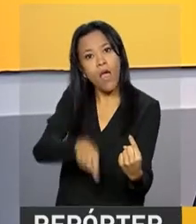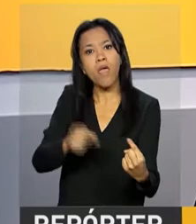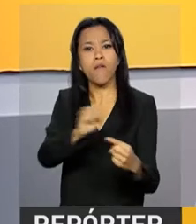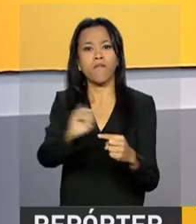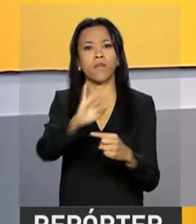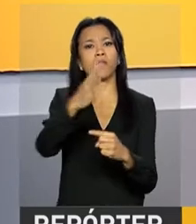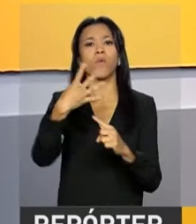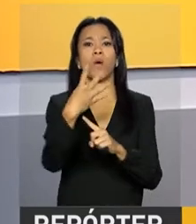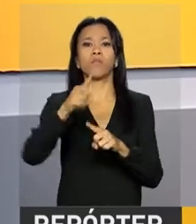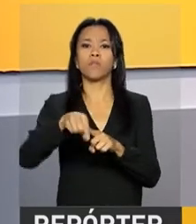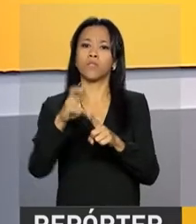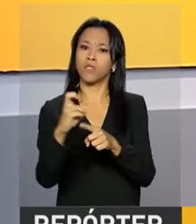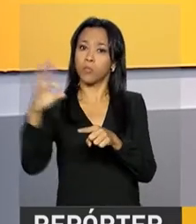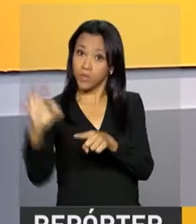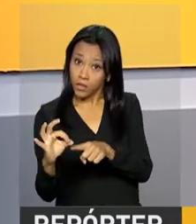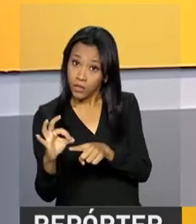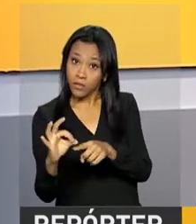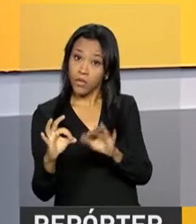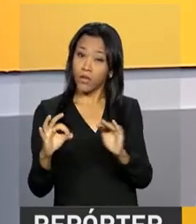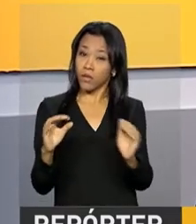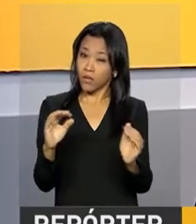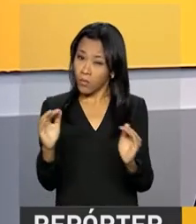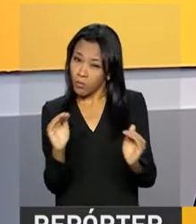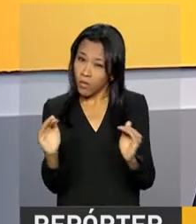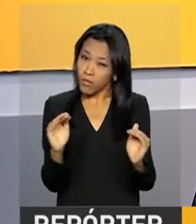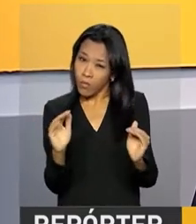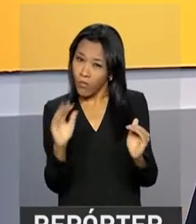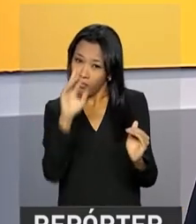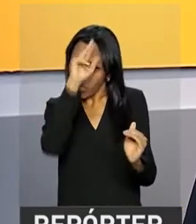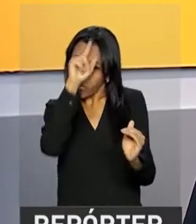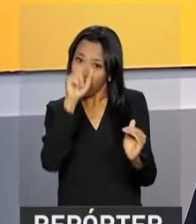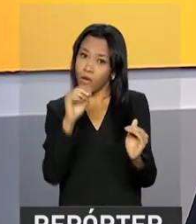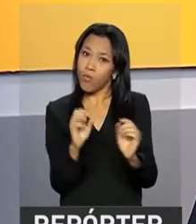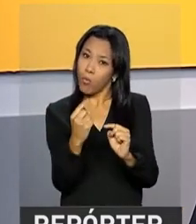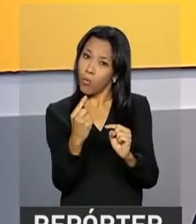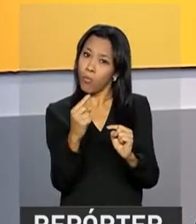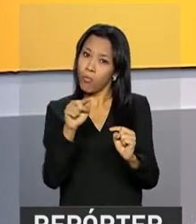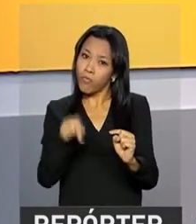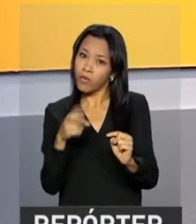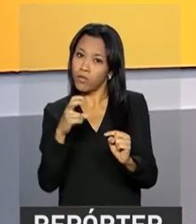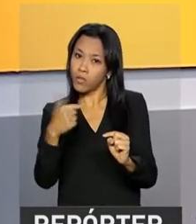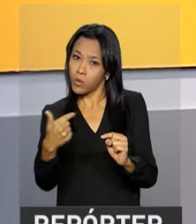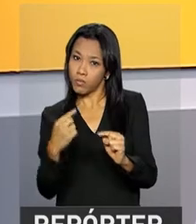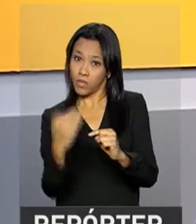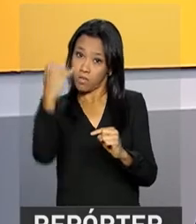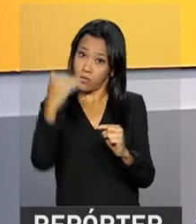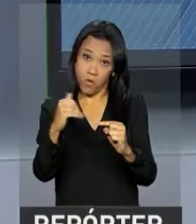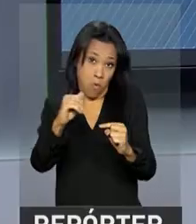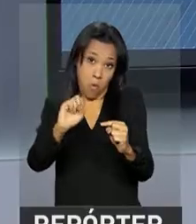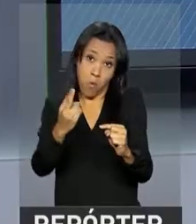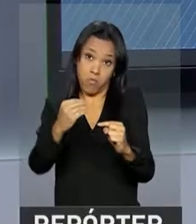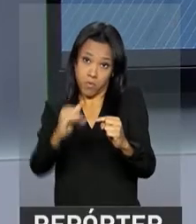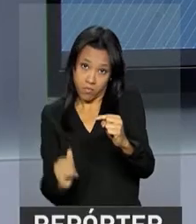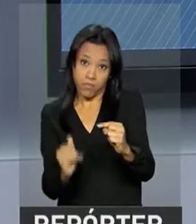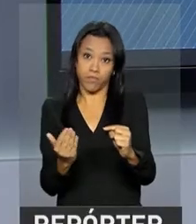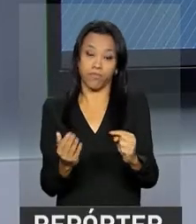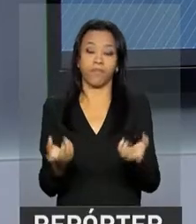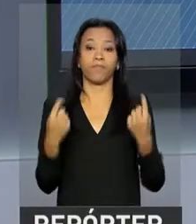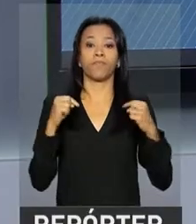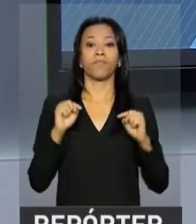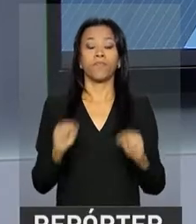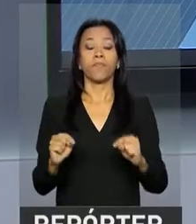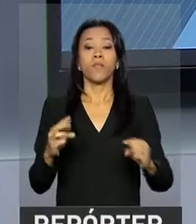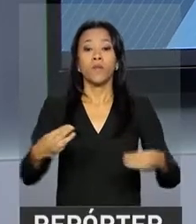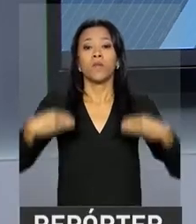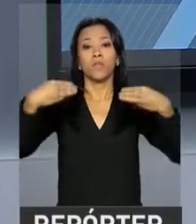de 4,5%, com a faixa de tolerância de 1,5% para cima ou para baixo. O